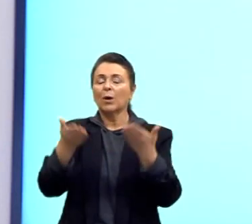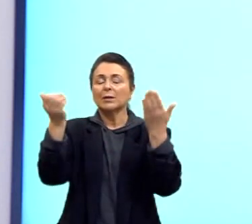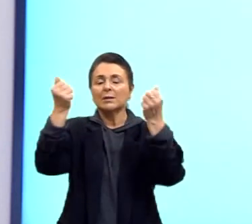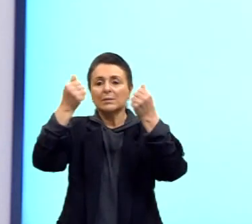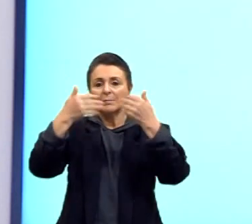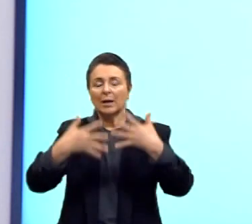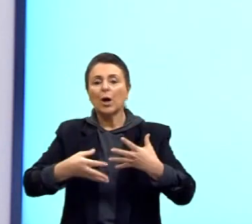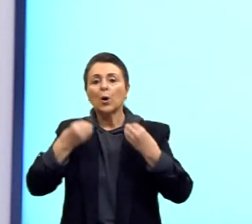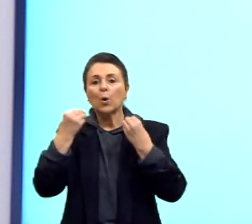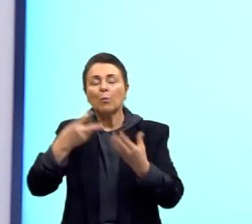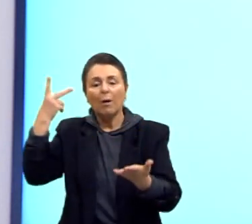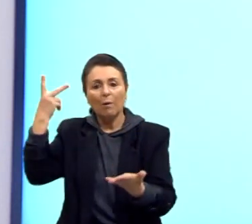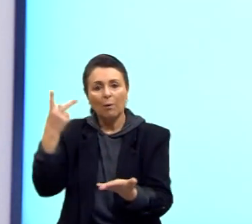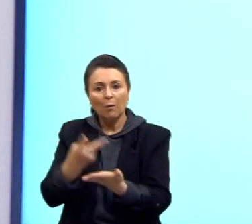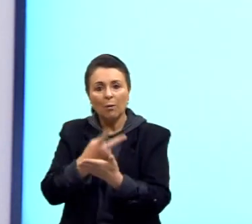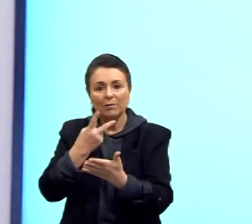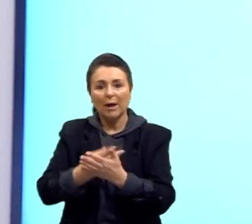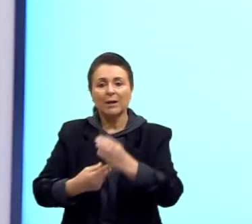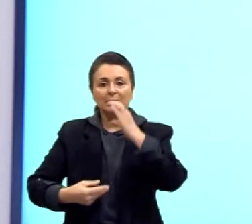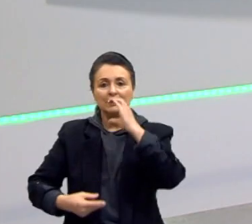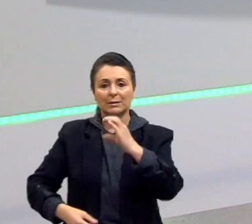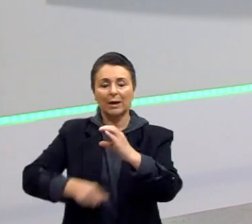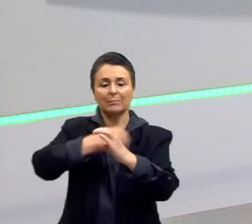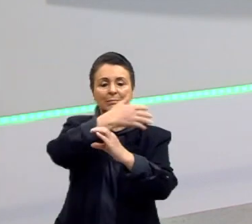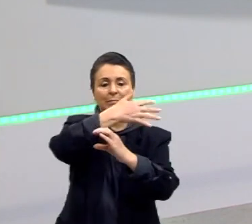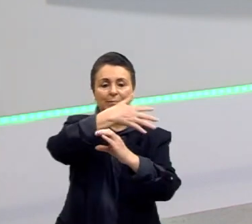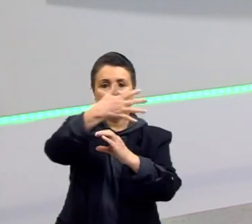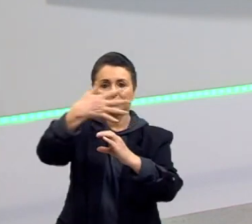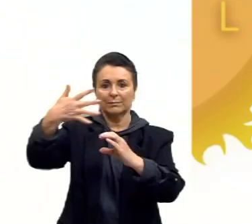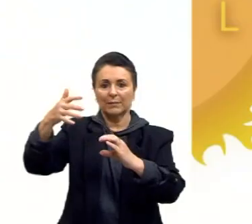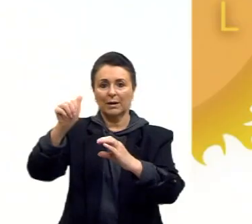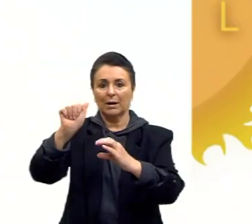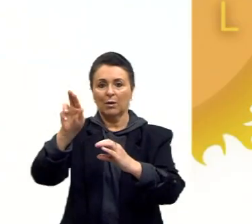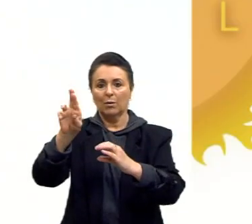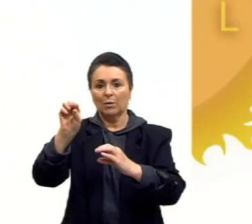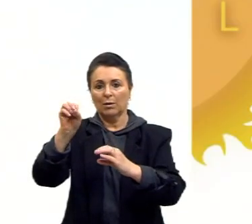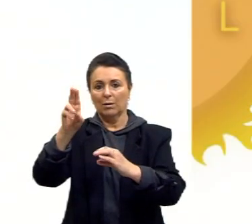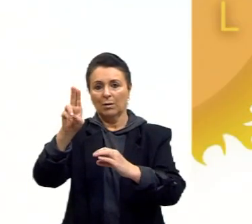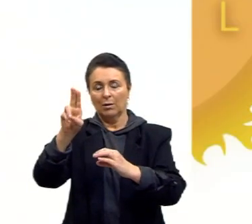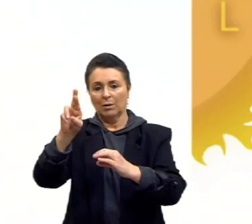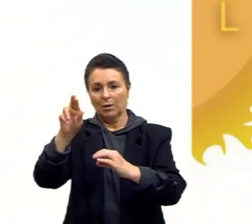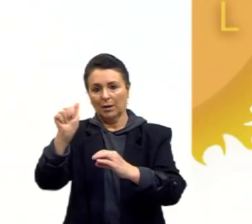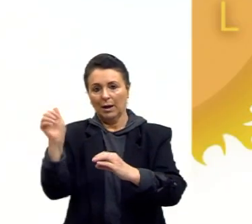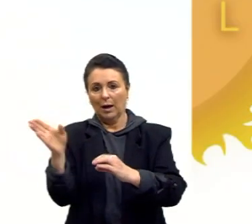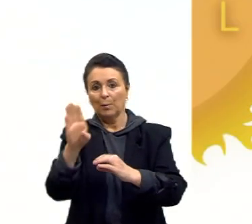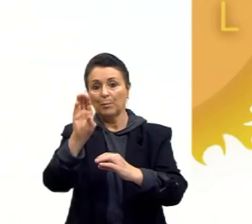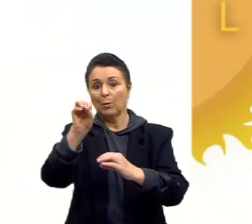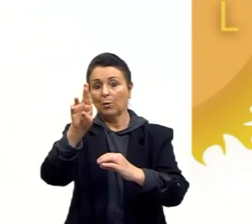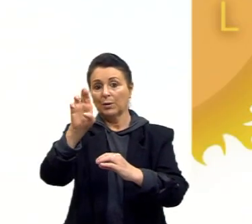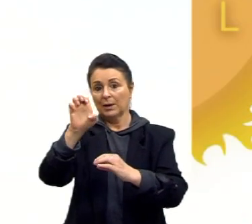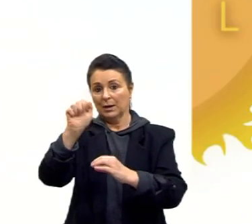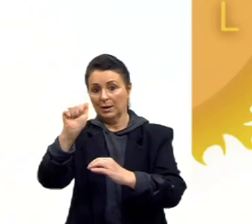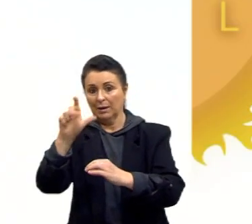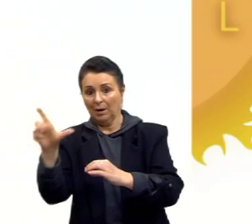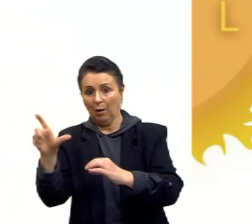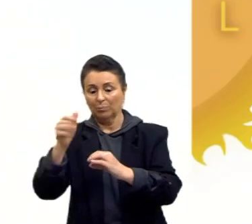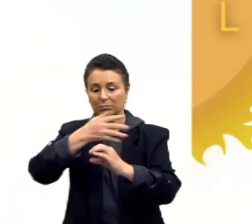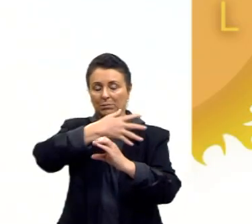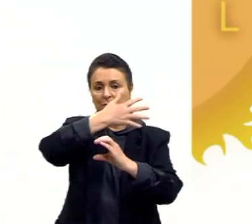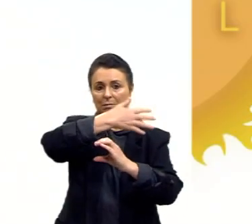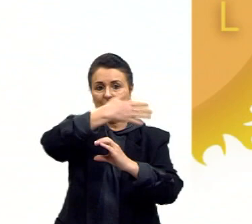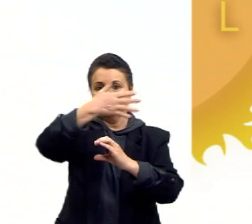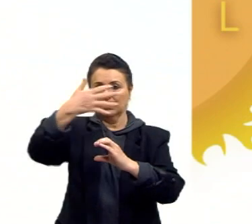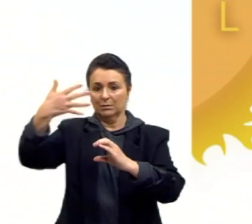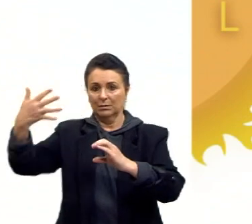acontece essa aurora boreal famosa né bom que que acontece né que a gente